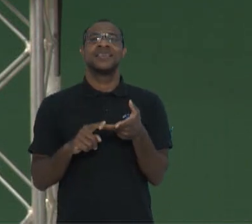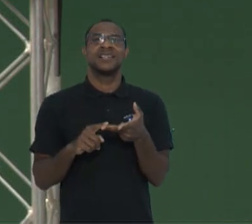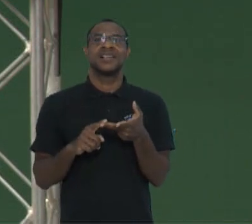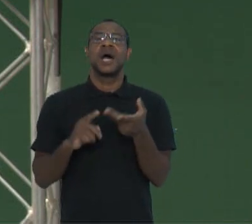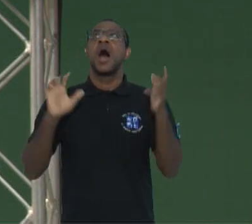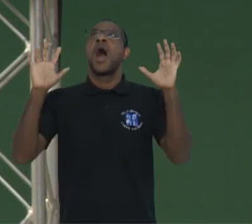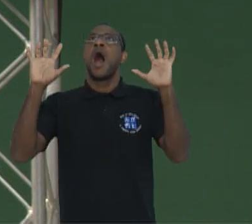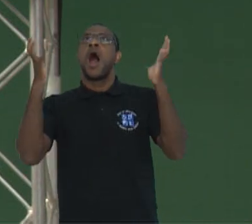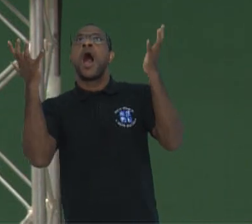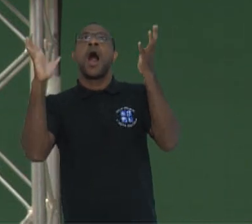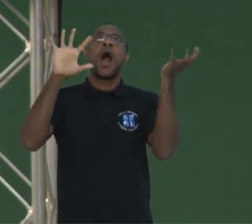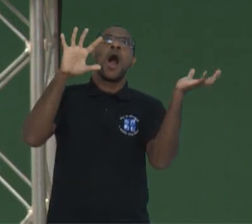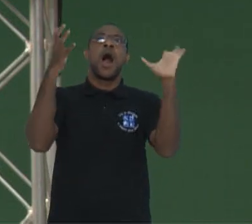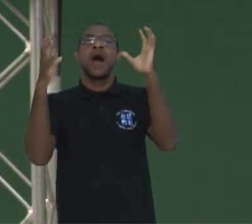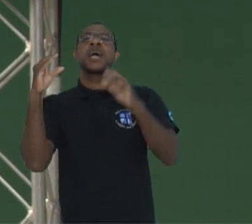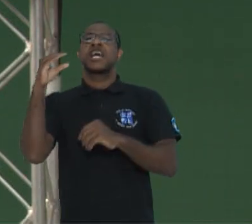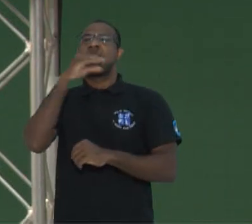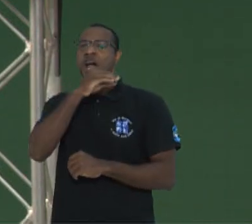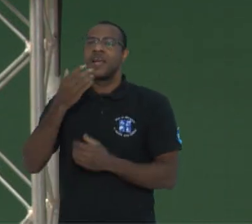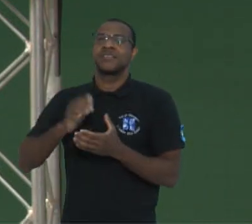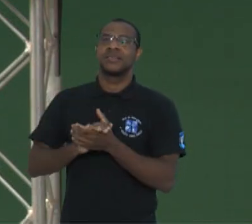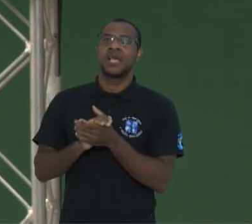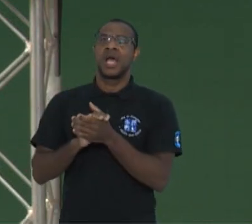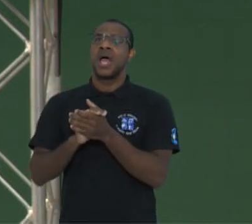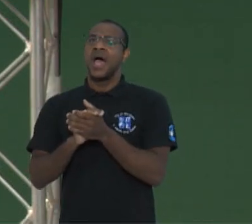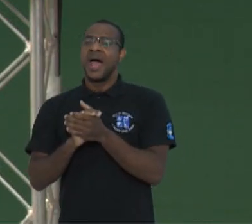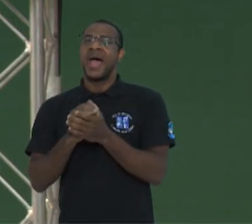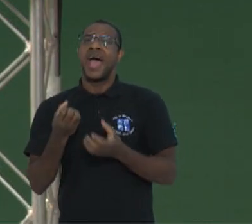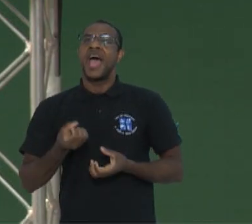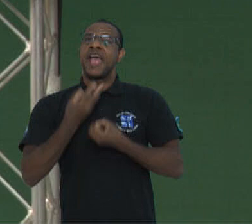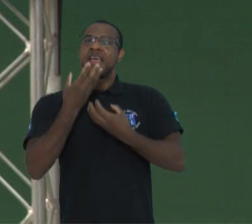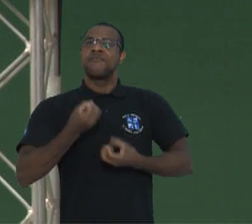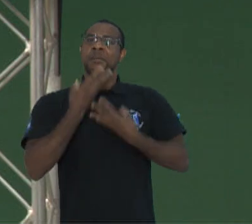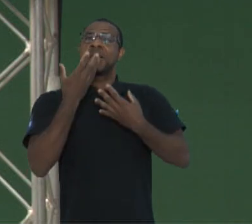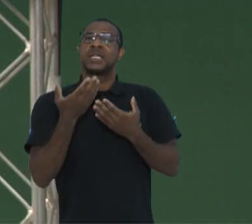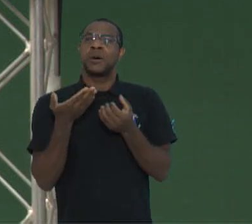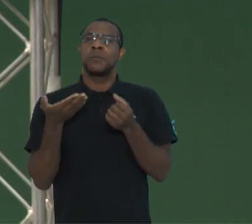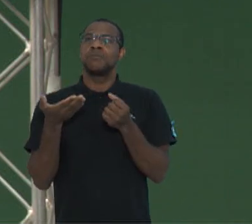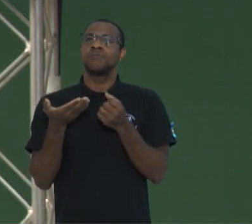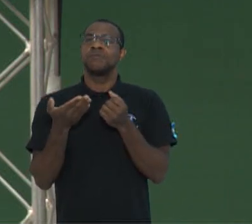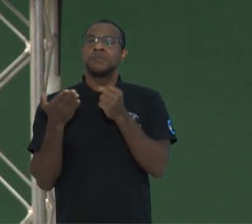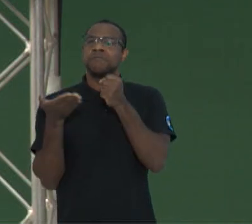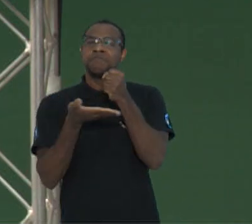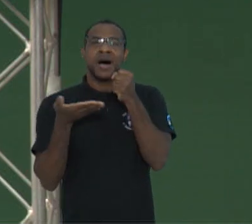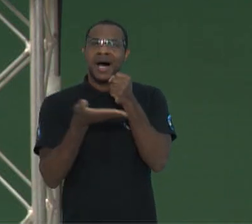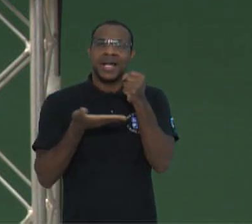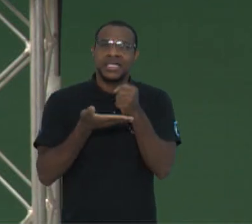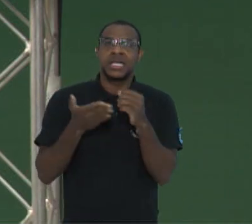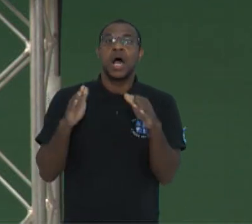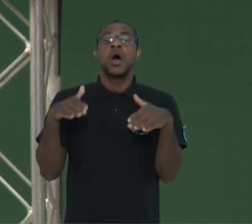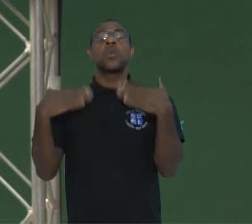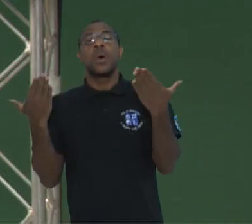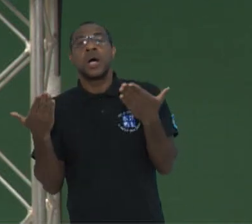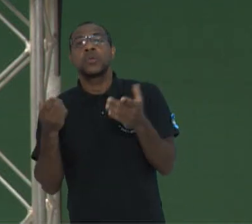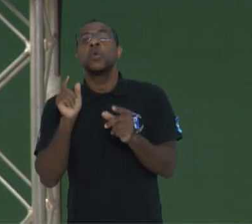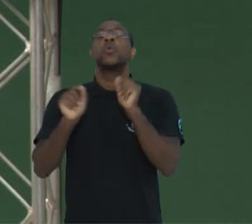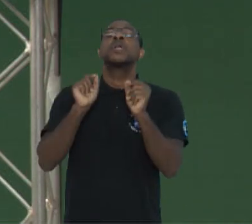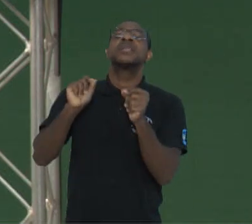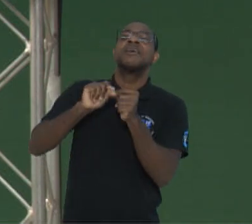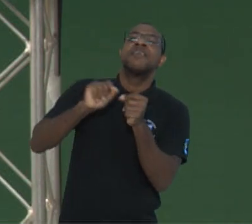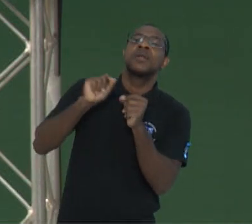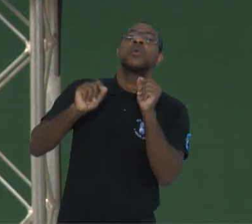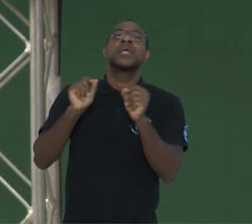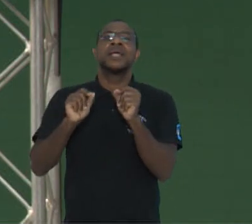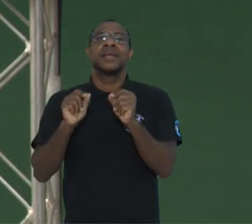clima é quente. Então vejam, informações básicas, que como, quando, o que está fazendo.